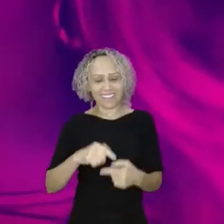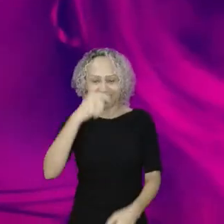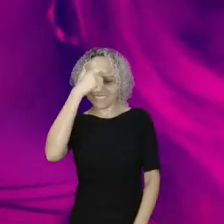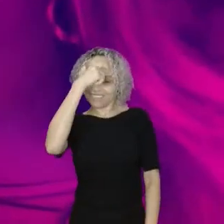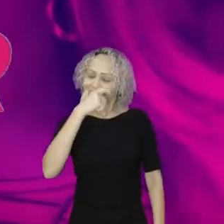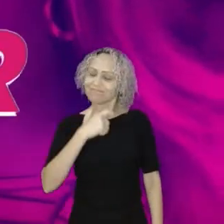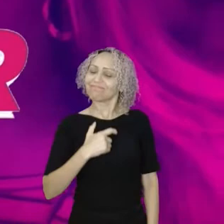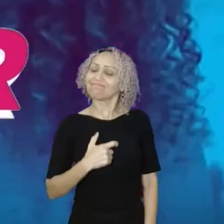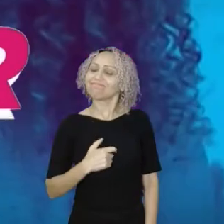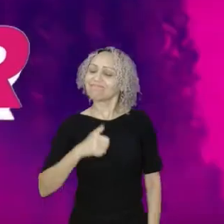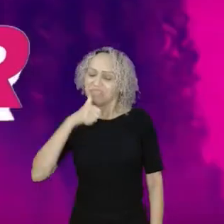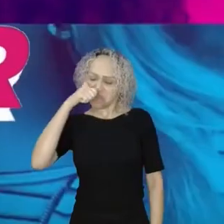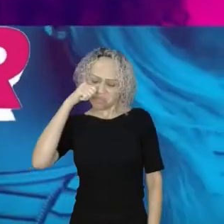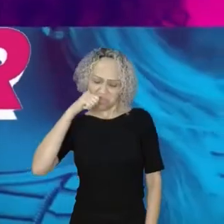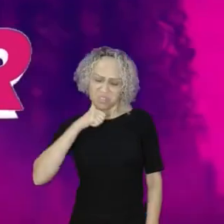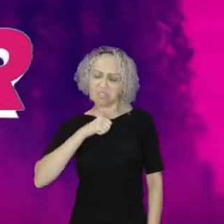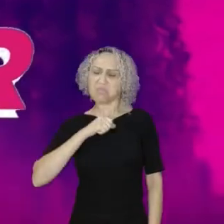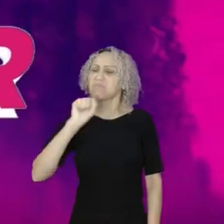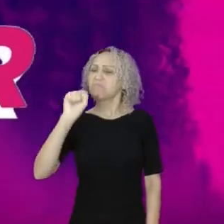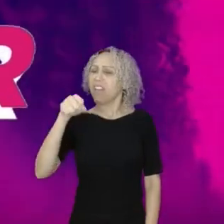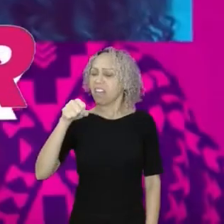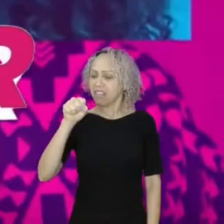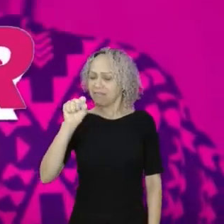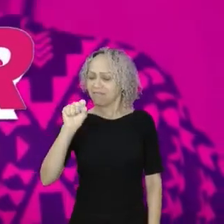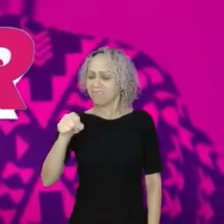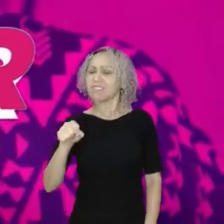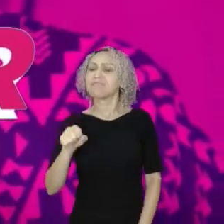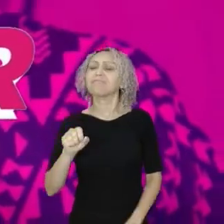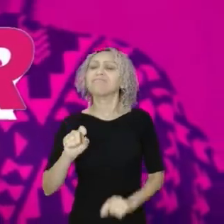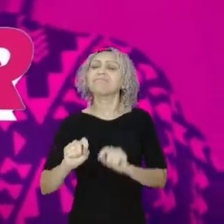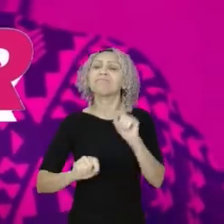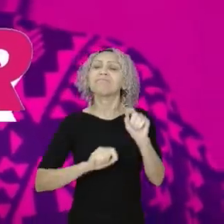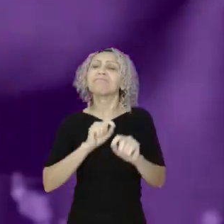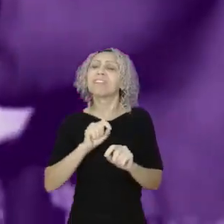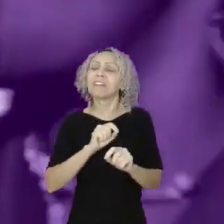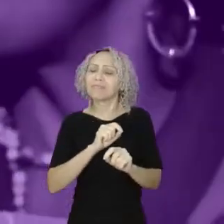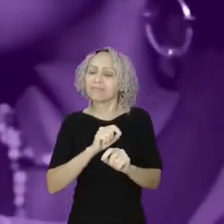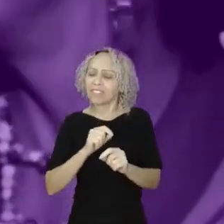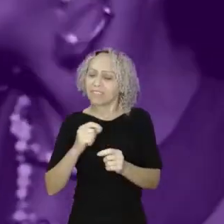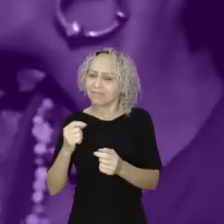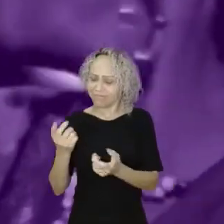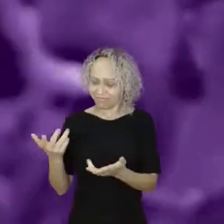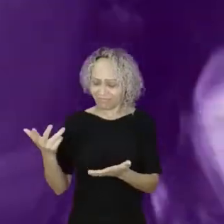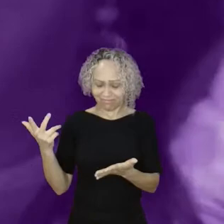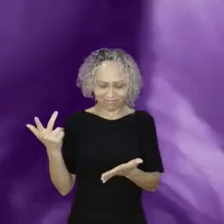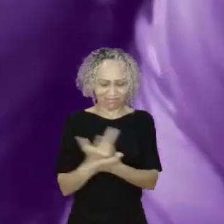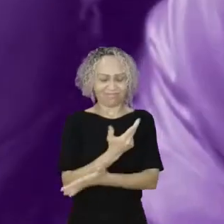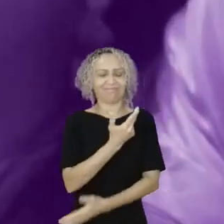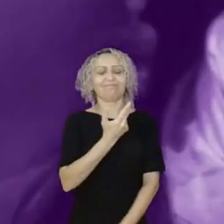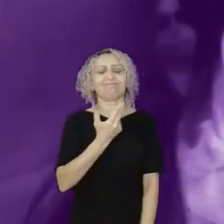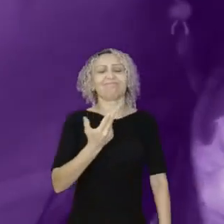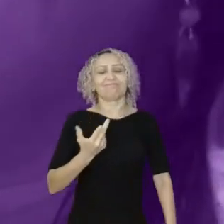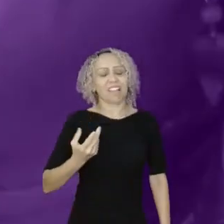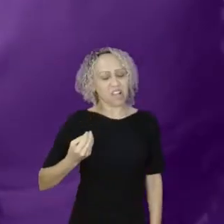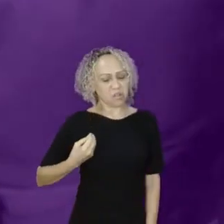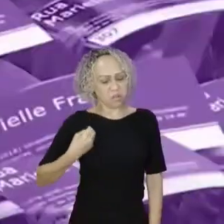Porque eu sou mulher pra fazer